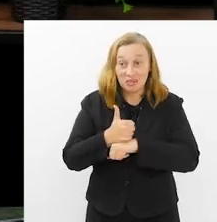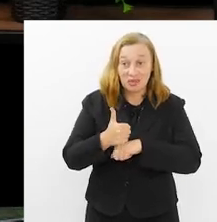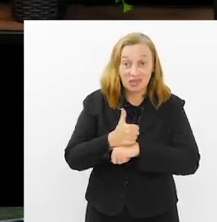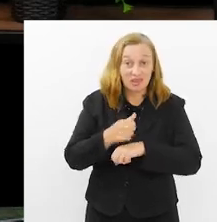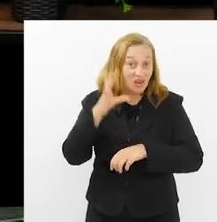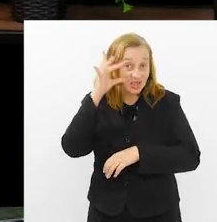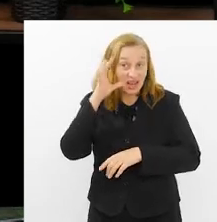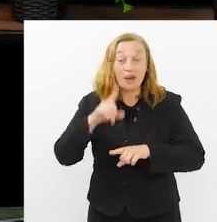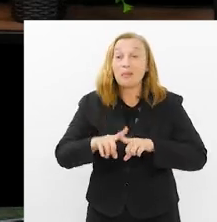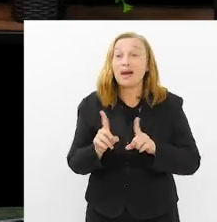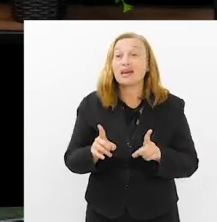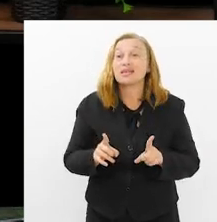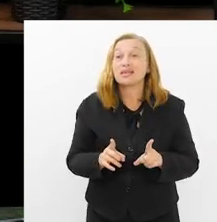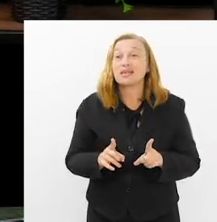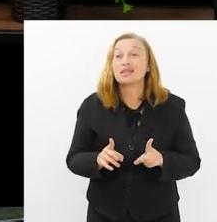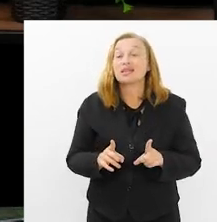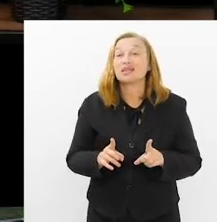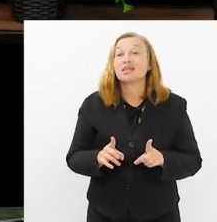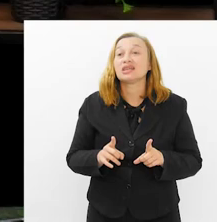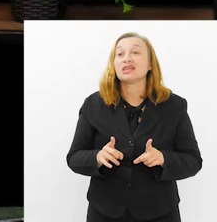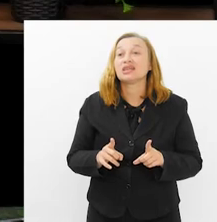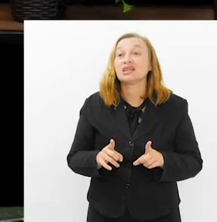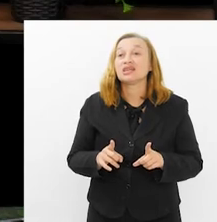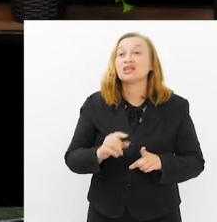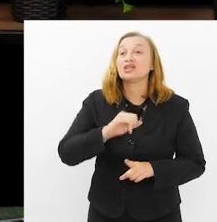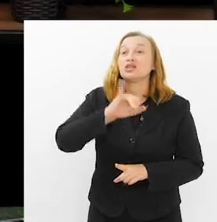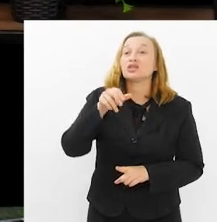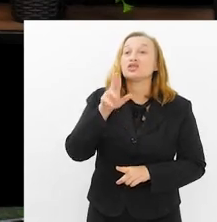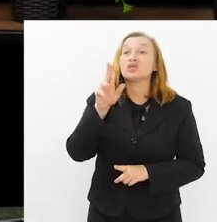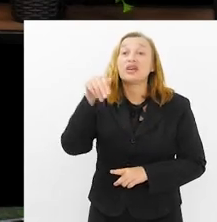dele não ser trabalhado para o profissional.